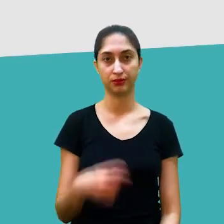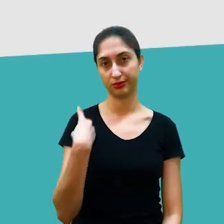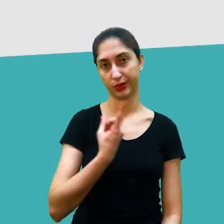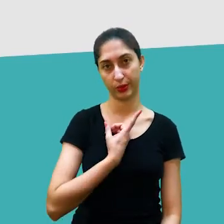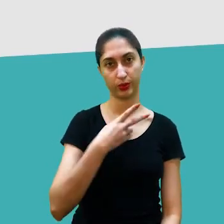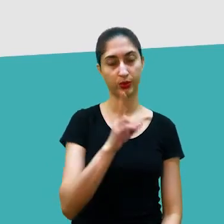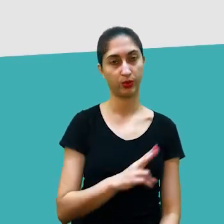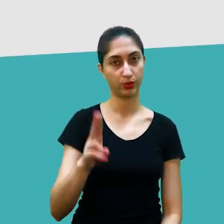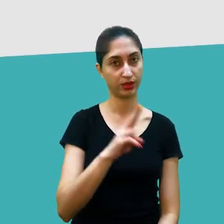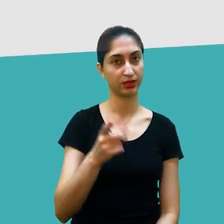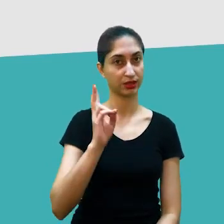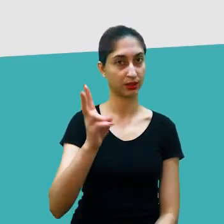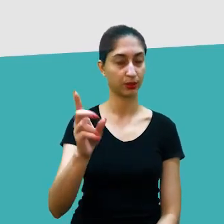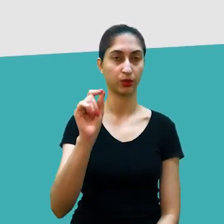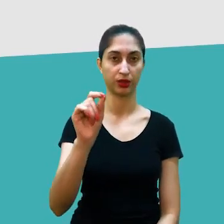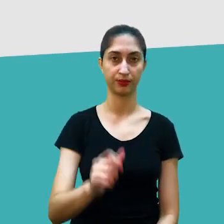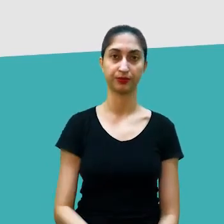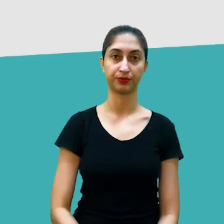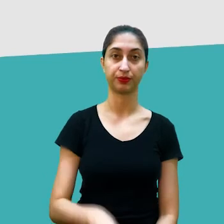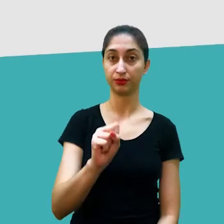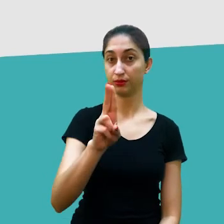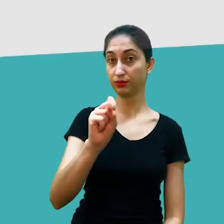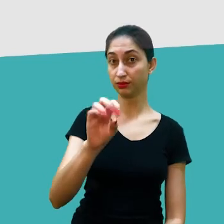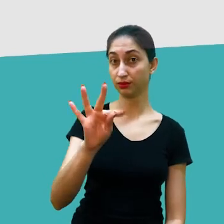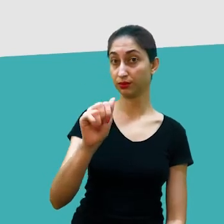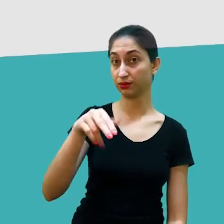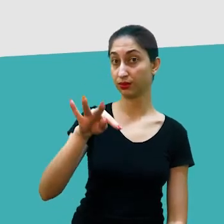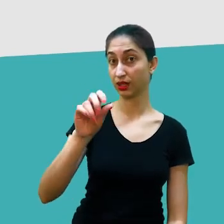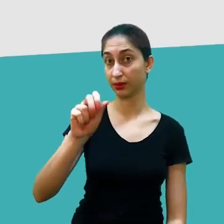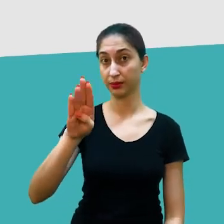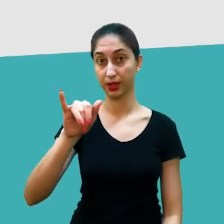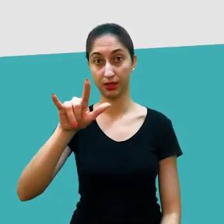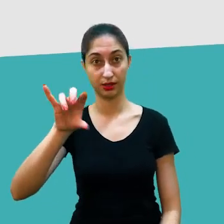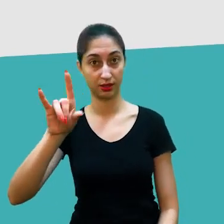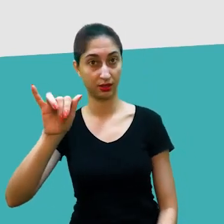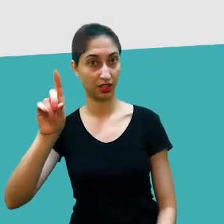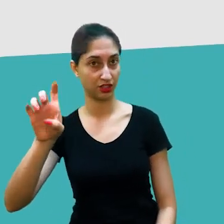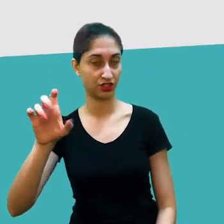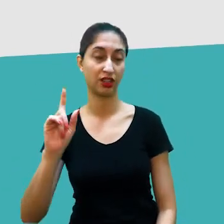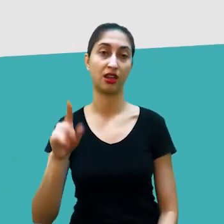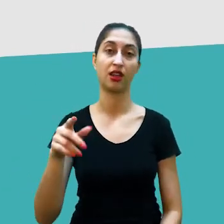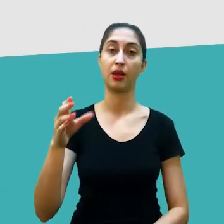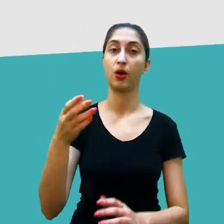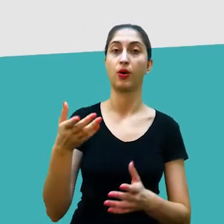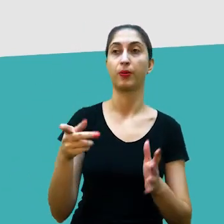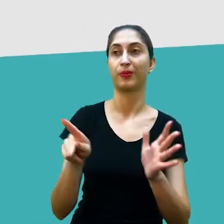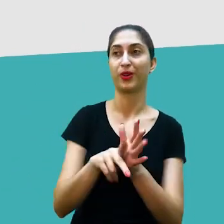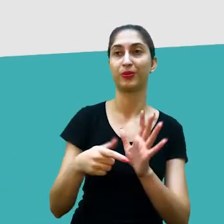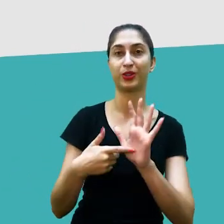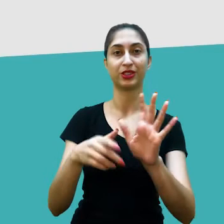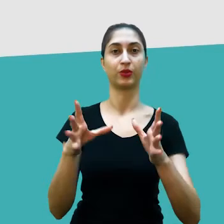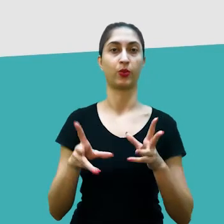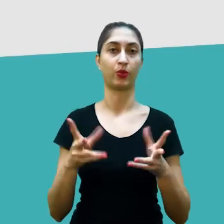Sintecal, que a sustentabilidade é o novo padrão de qualidade, né? É um padrão de qualidade exigido hoje